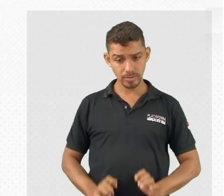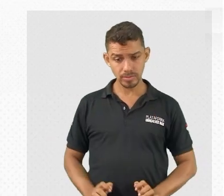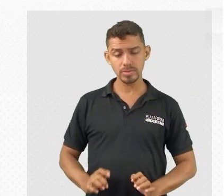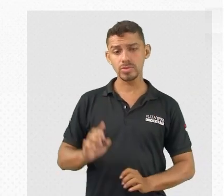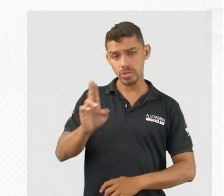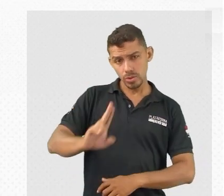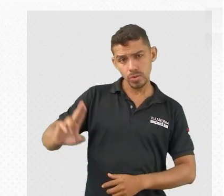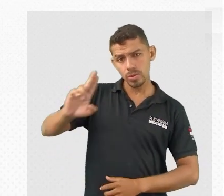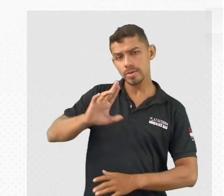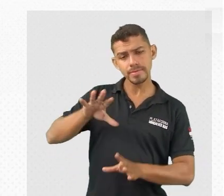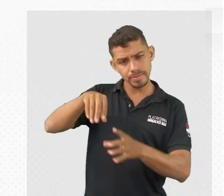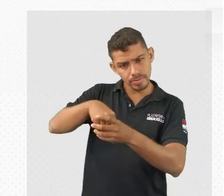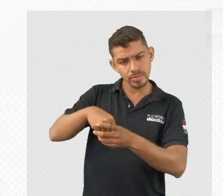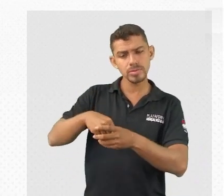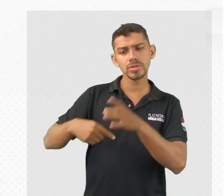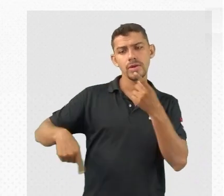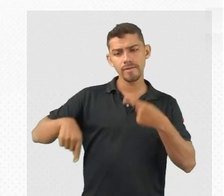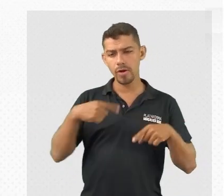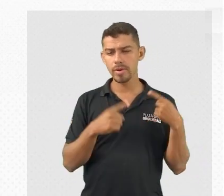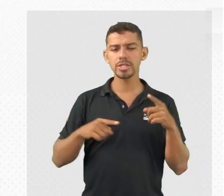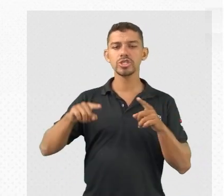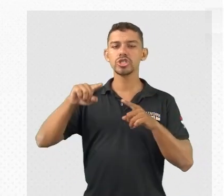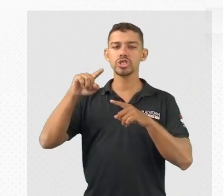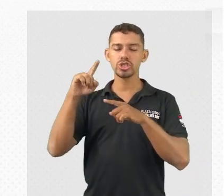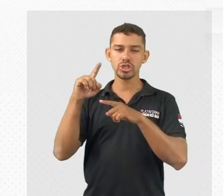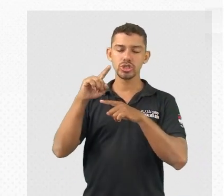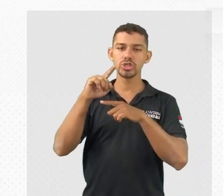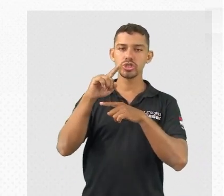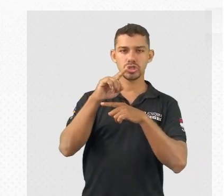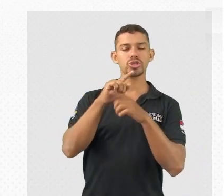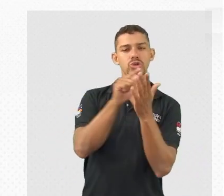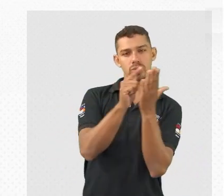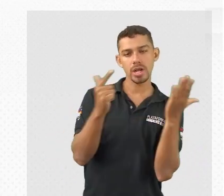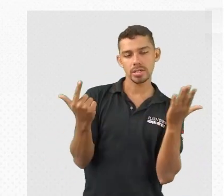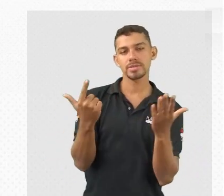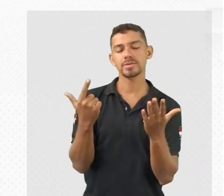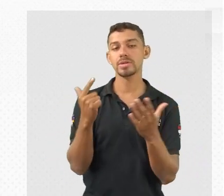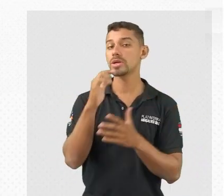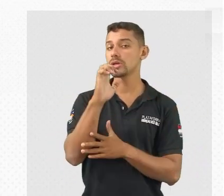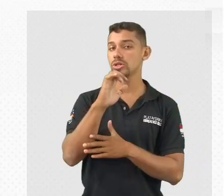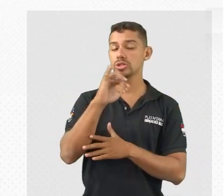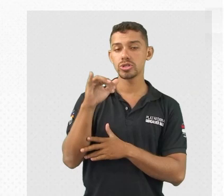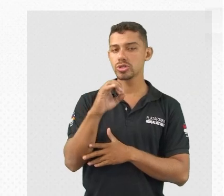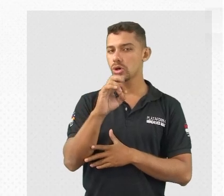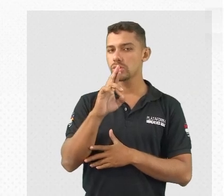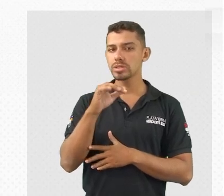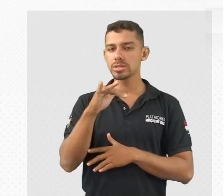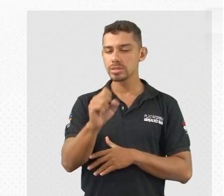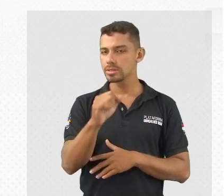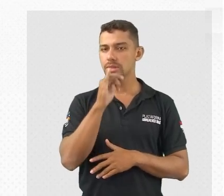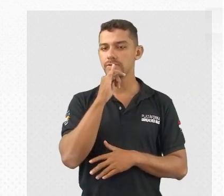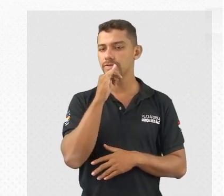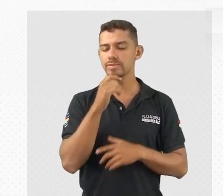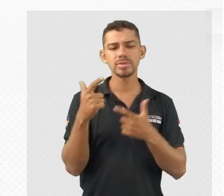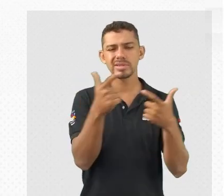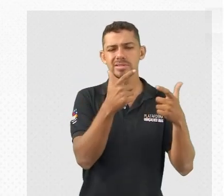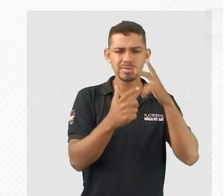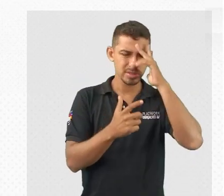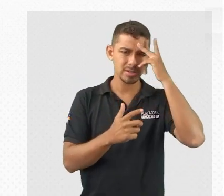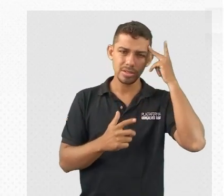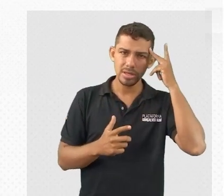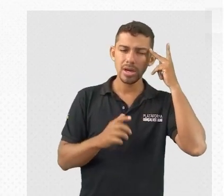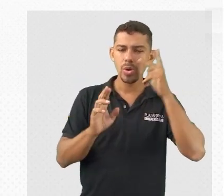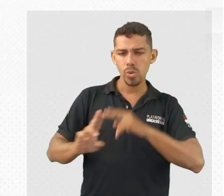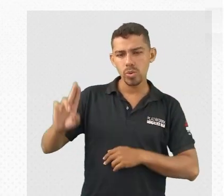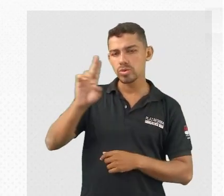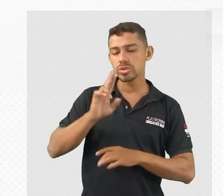usa dentro dos espaços formais jornalísticos e a ética que se utiliza fora desses espaços, quando as pessoas que usam esses meios